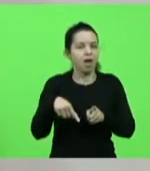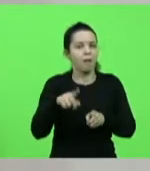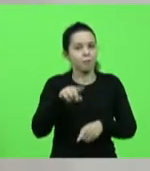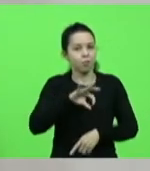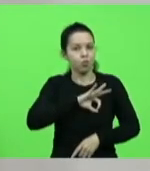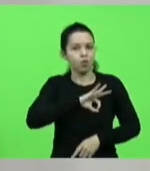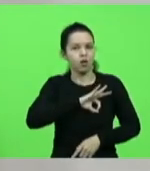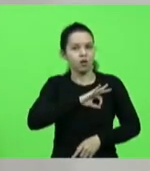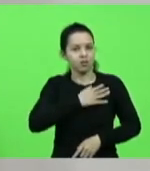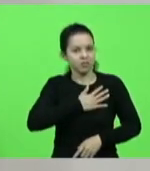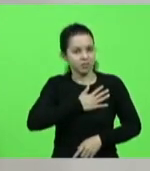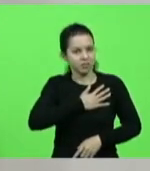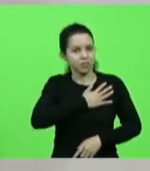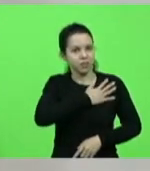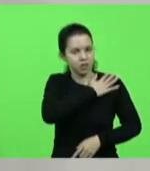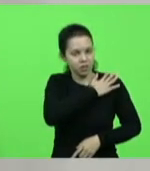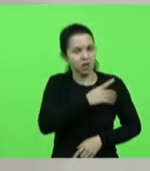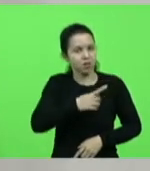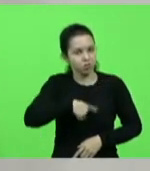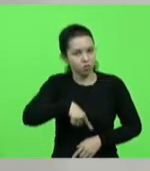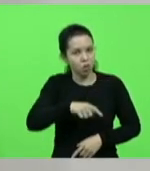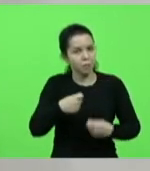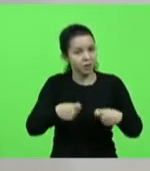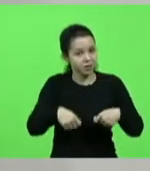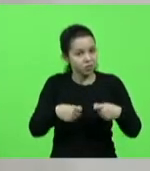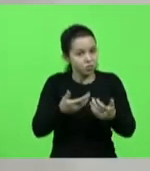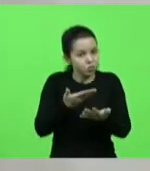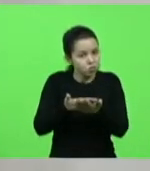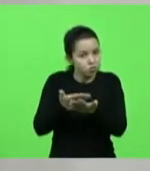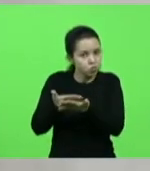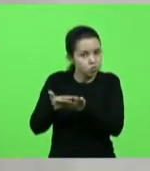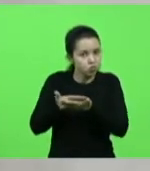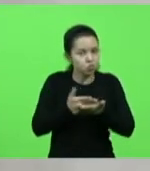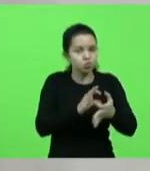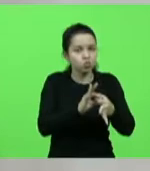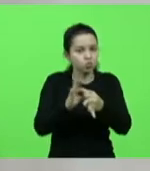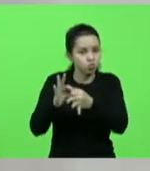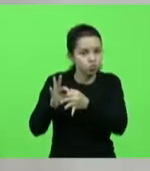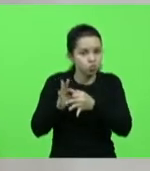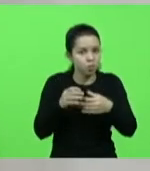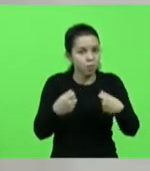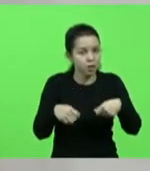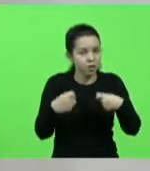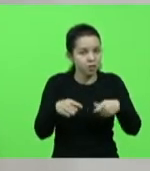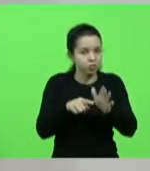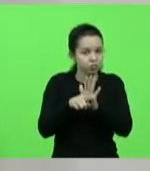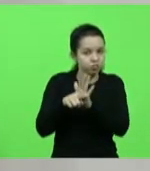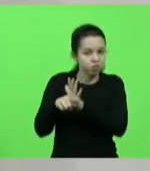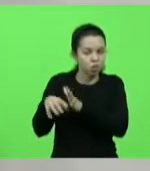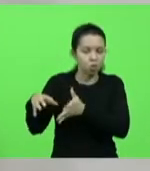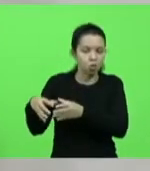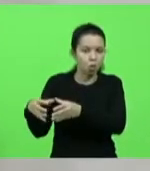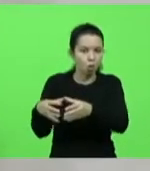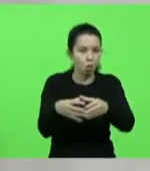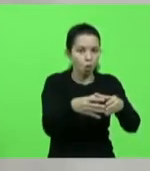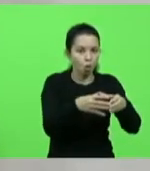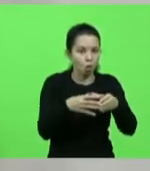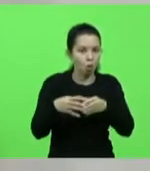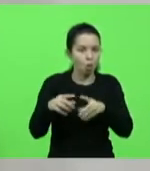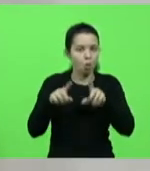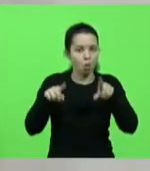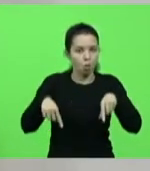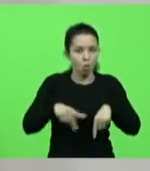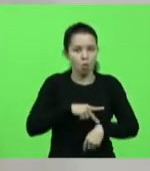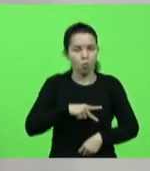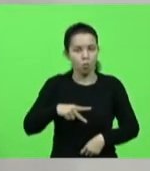Nós temos que fazer um estudo conjunto, ver todos os segmentos dos servidores